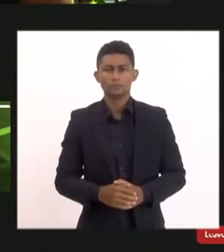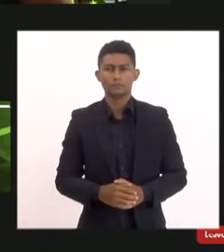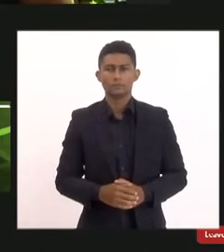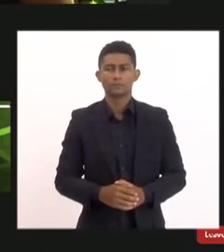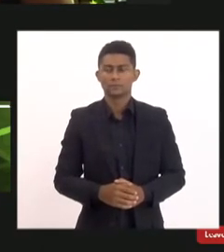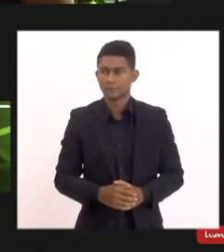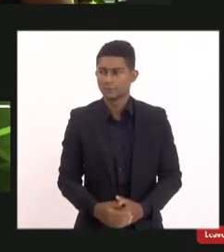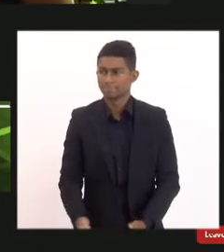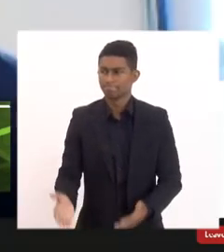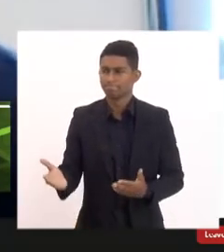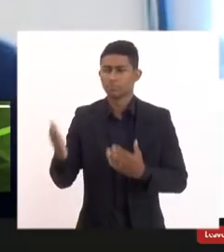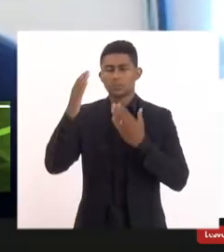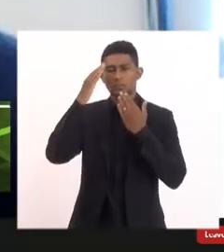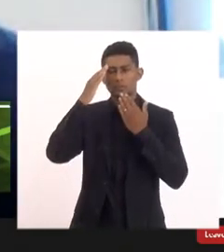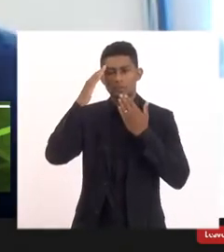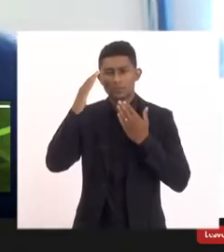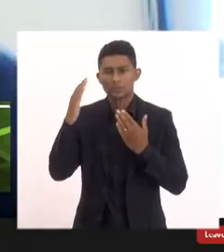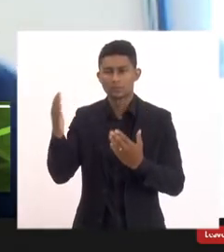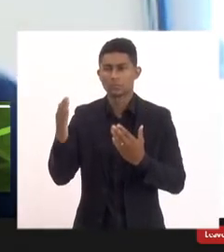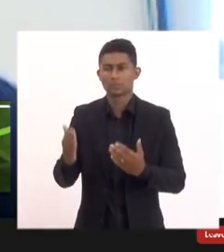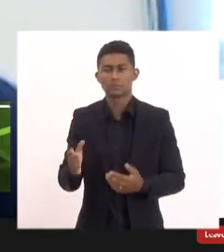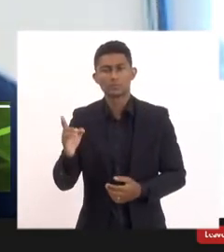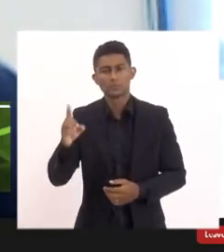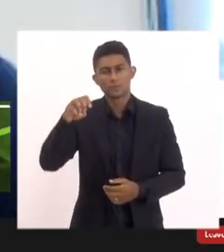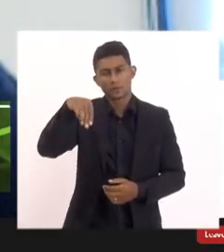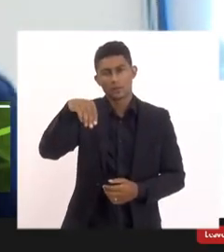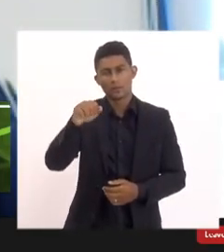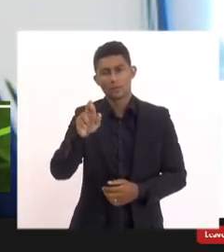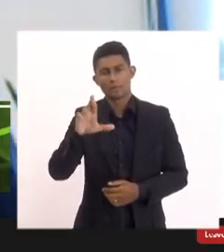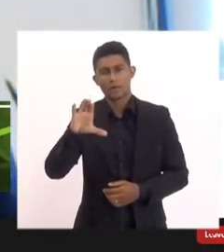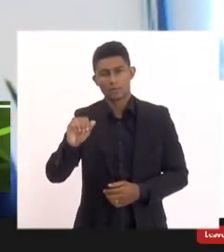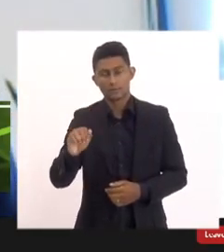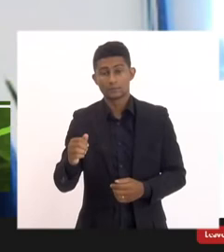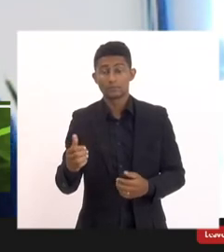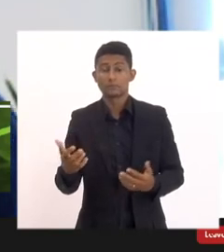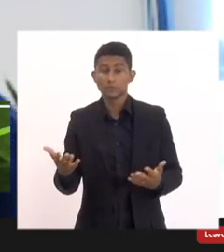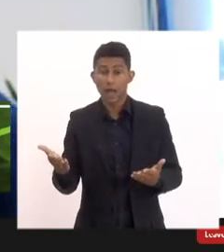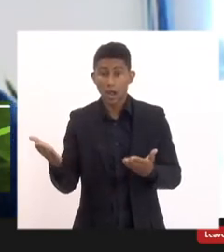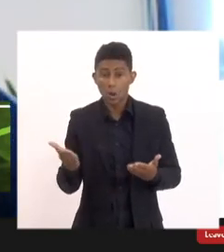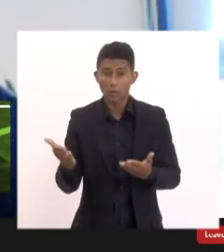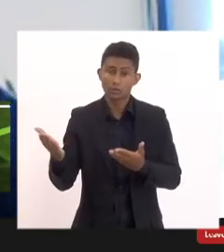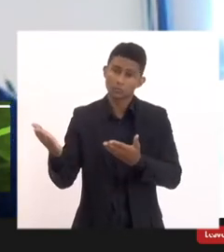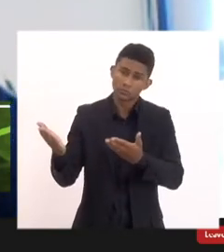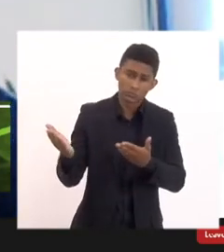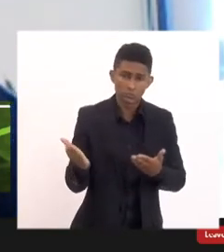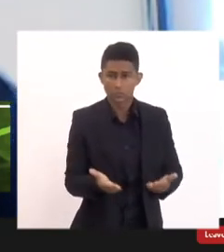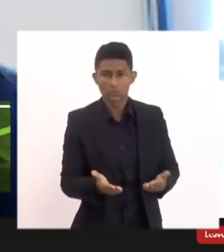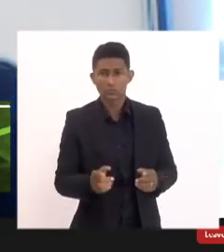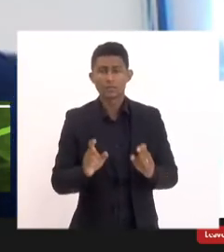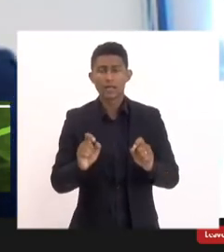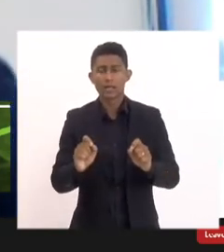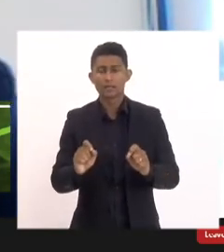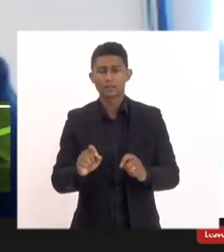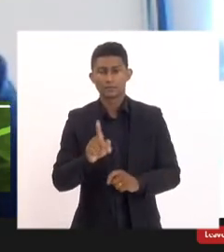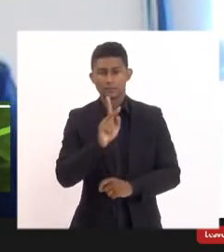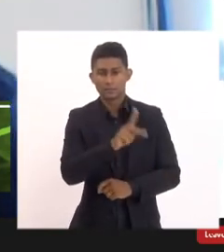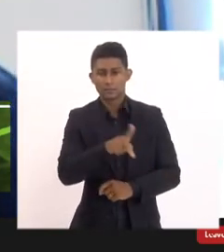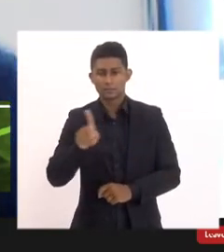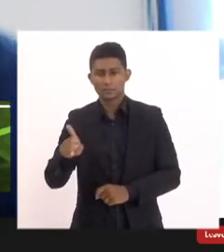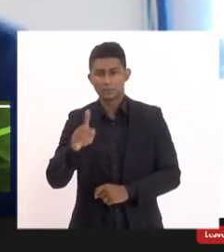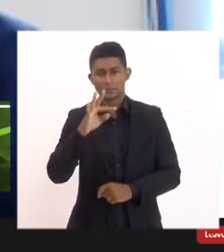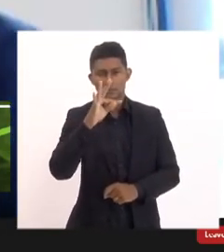Muito obrigado, doutora Márcia. Eu quero chamar para usar a palavra agora a professora Tereza